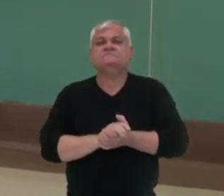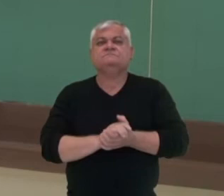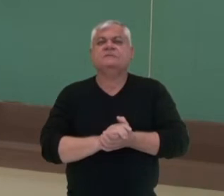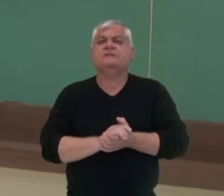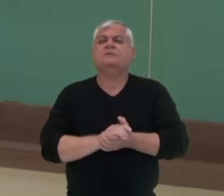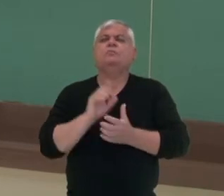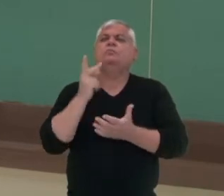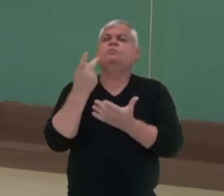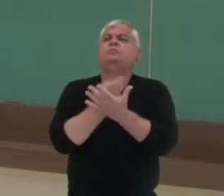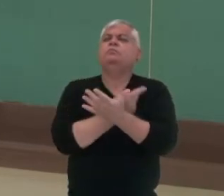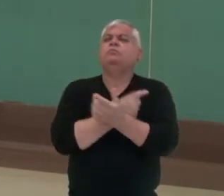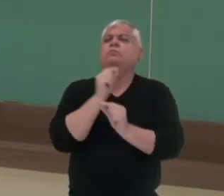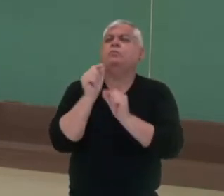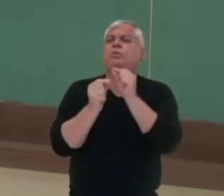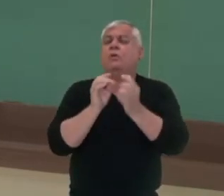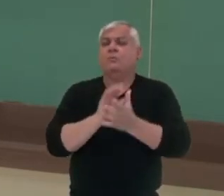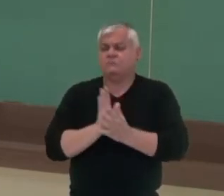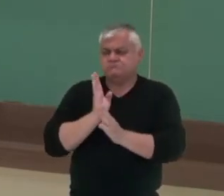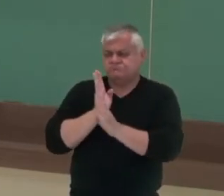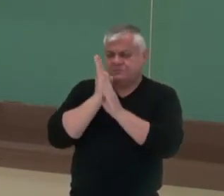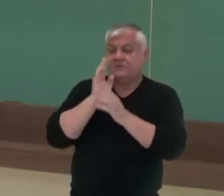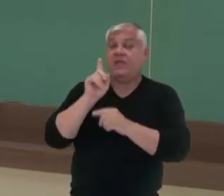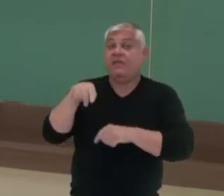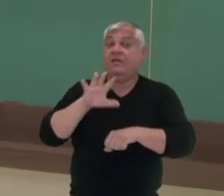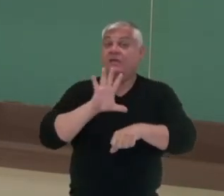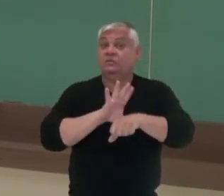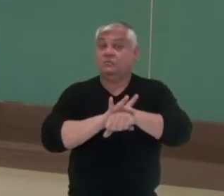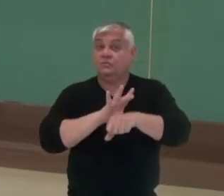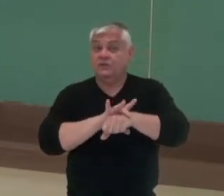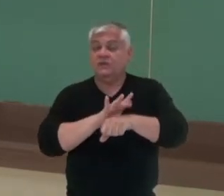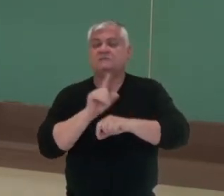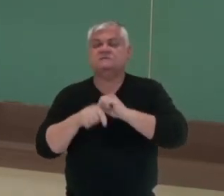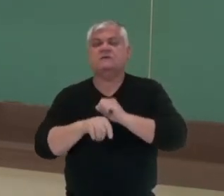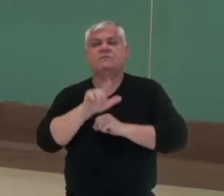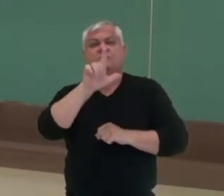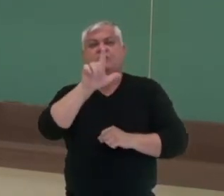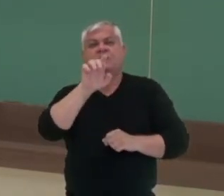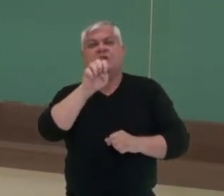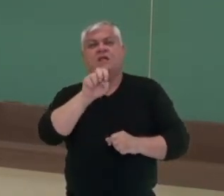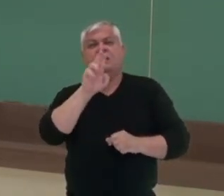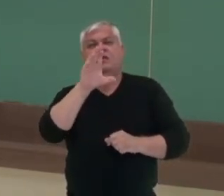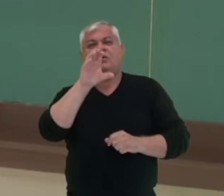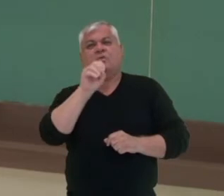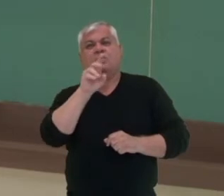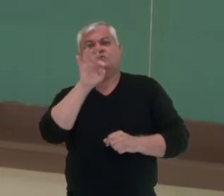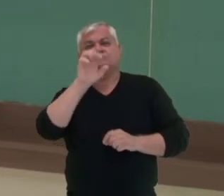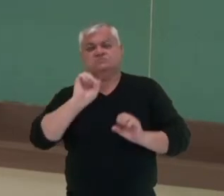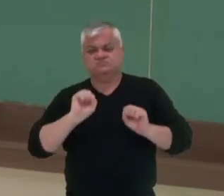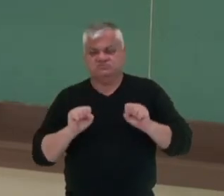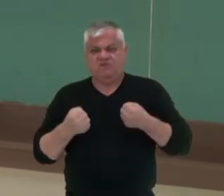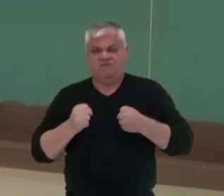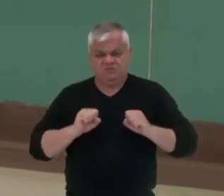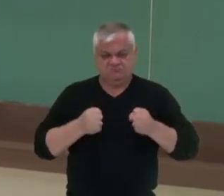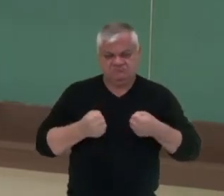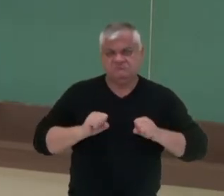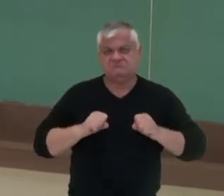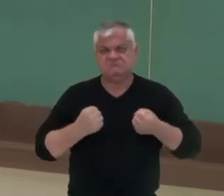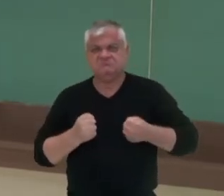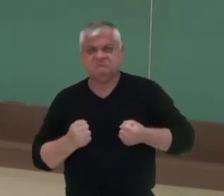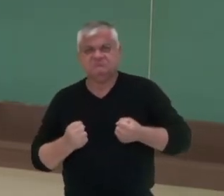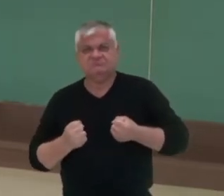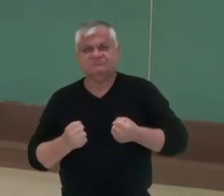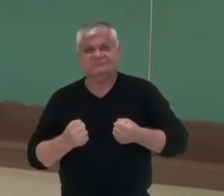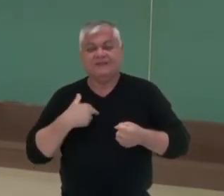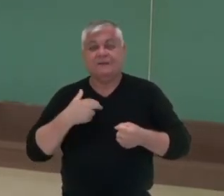que acontece? É uma doença que os leucócitos são responsáveis pela defesa do organismo. Entra